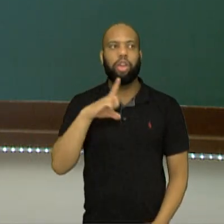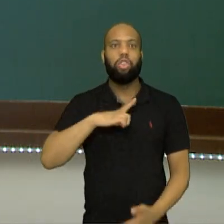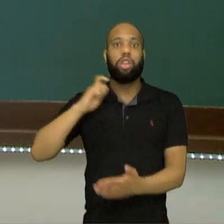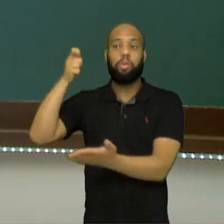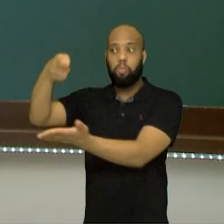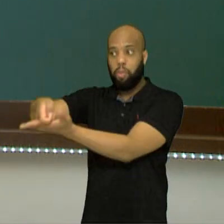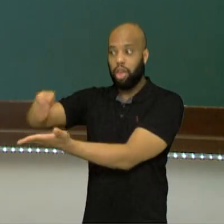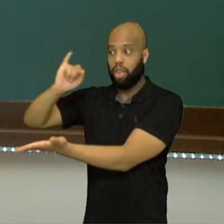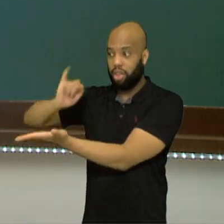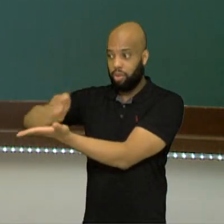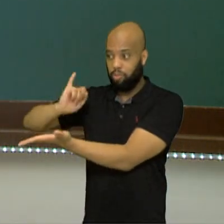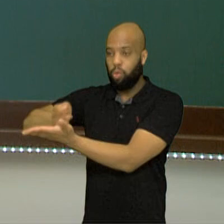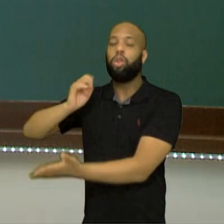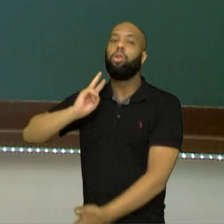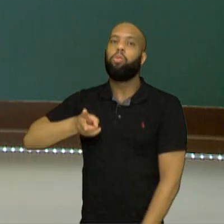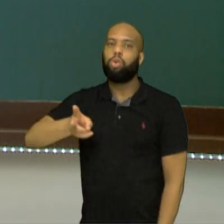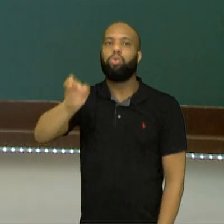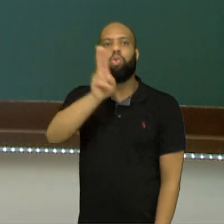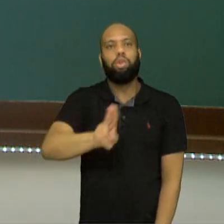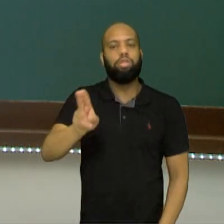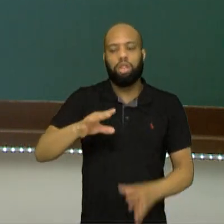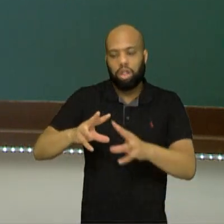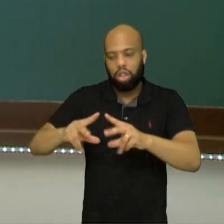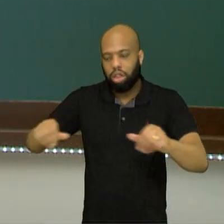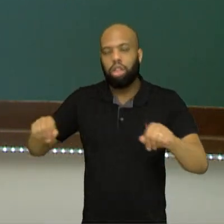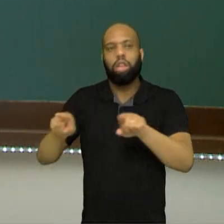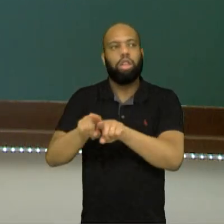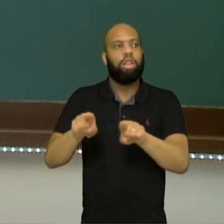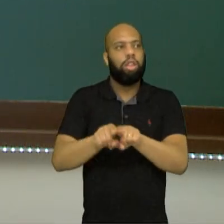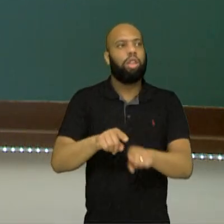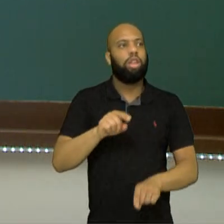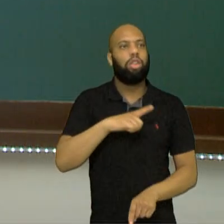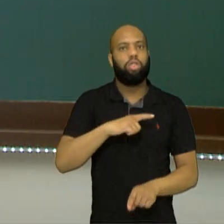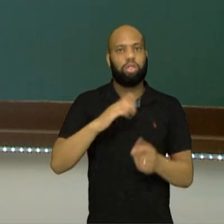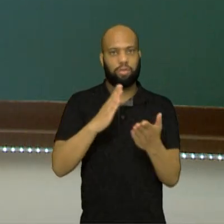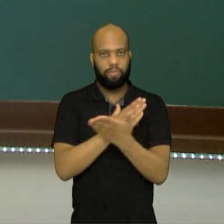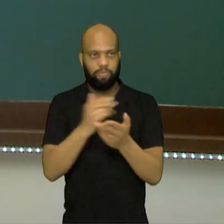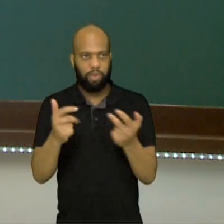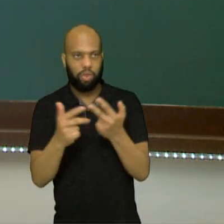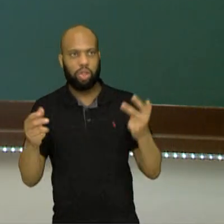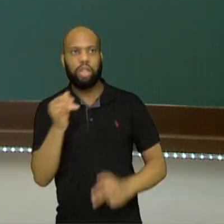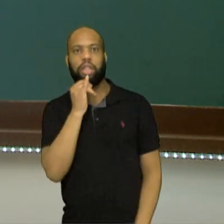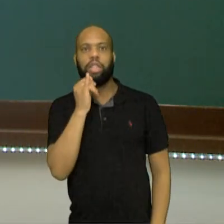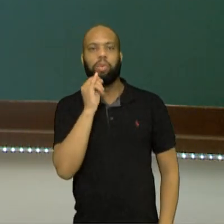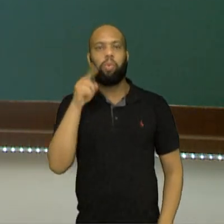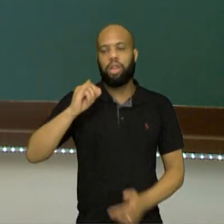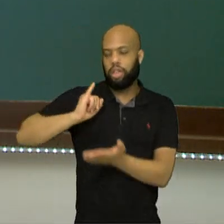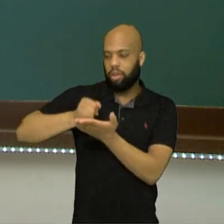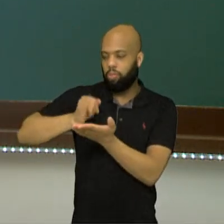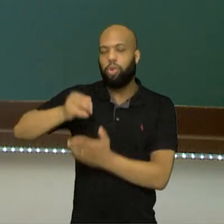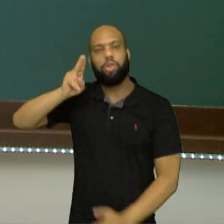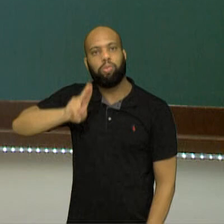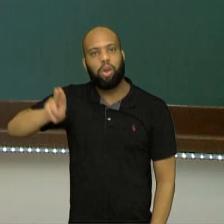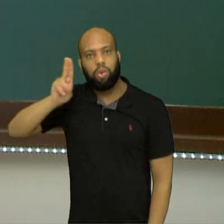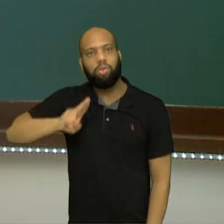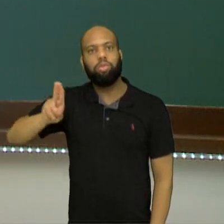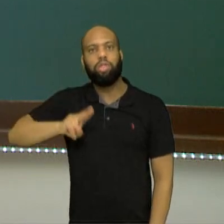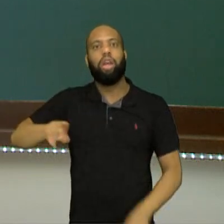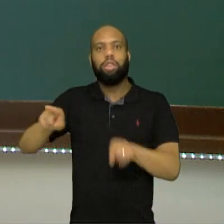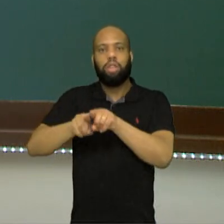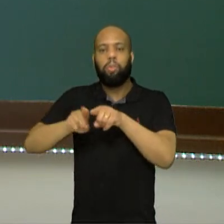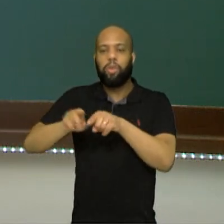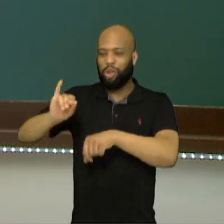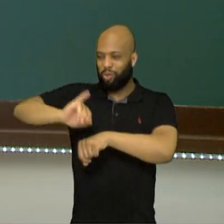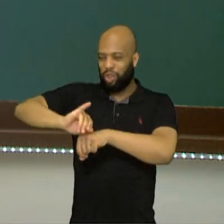pagar o imposto para continuar utilizando a terra. Tinha as banalidades, que era o imposto para utilizar das ferramentas